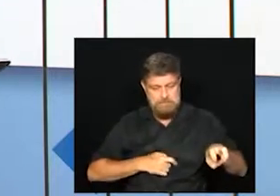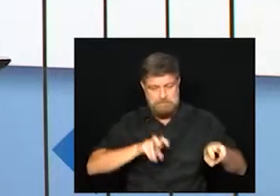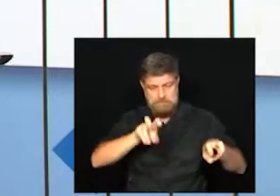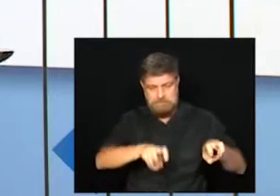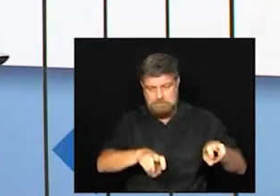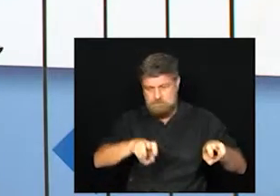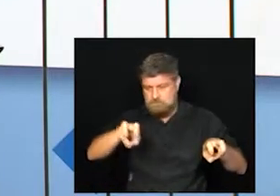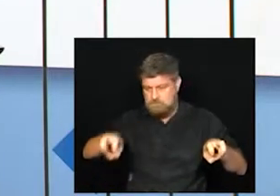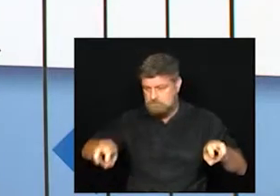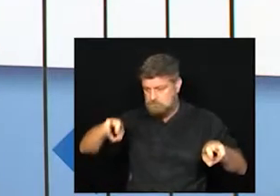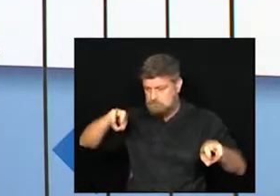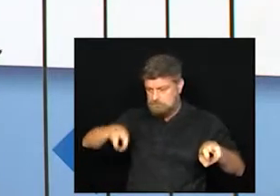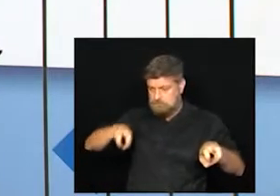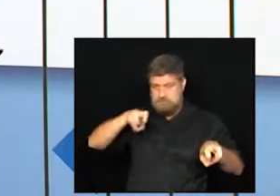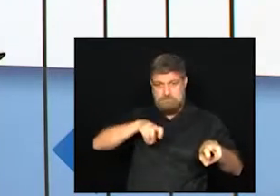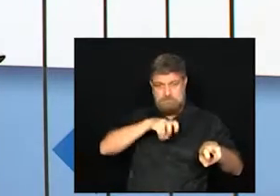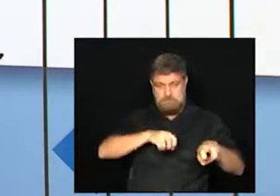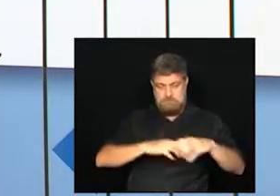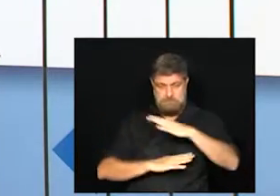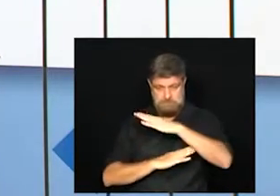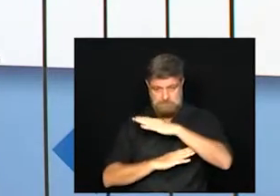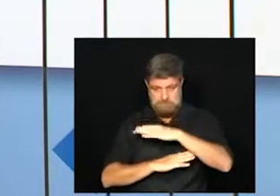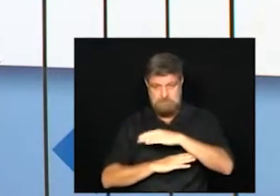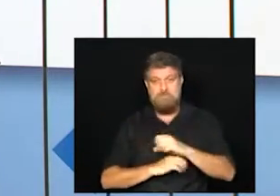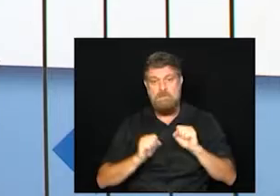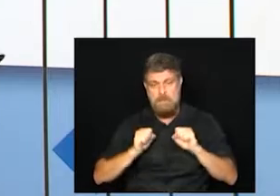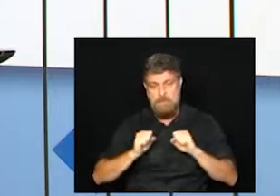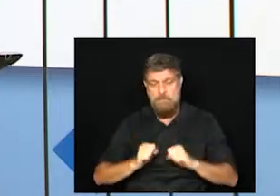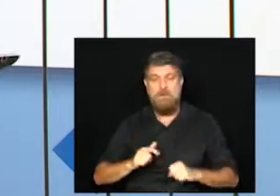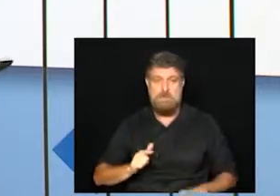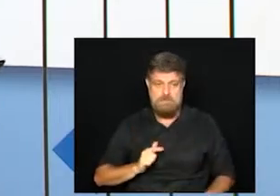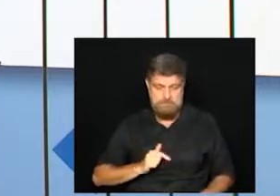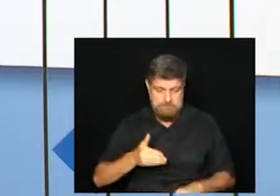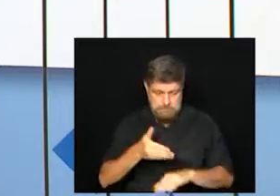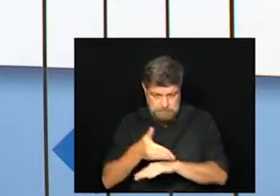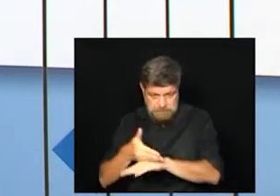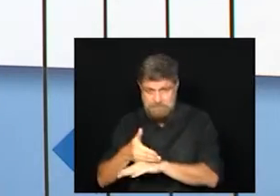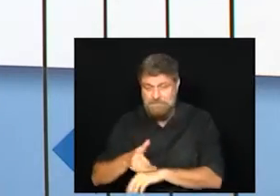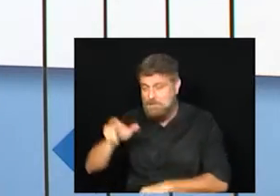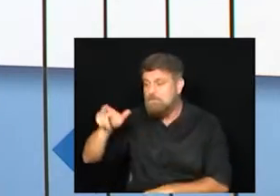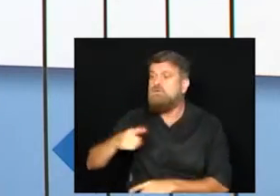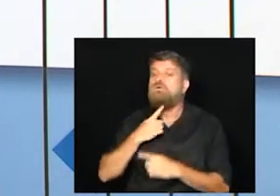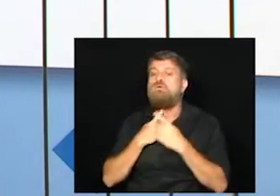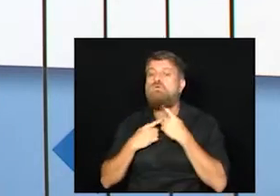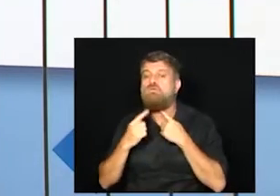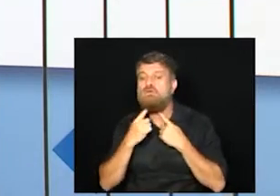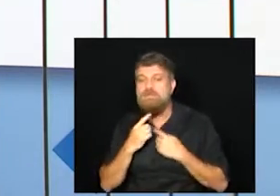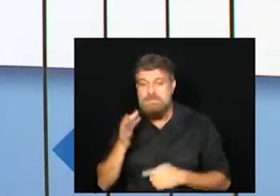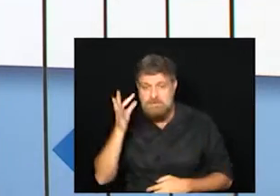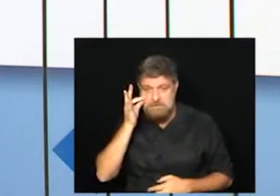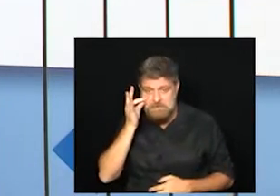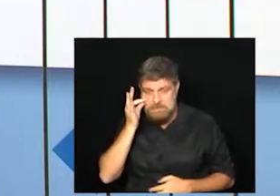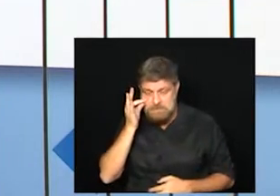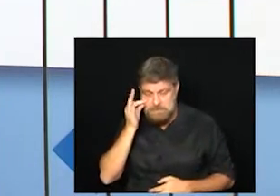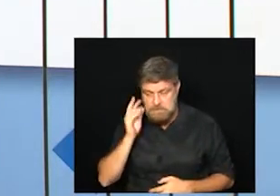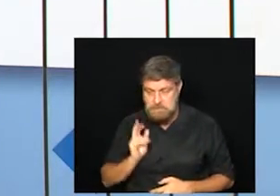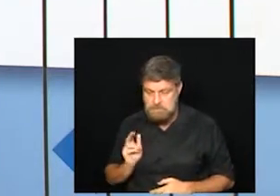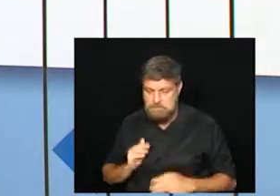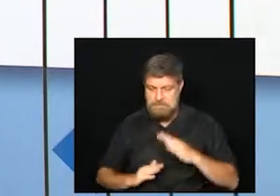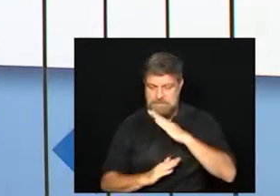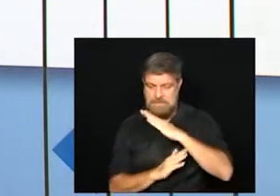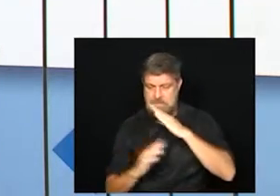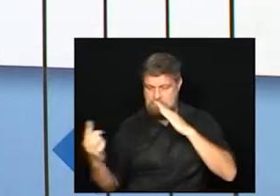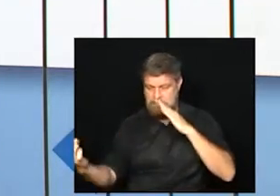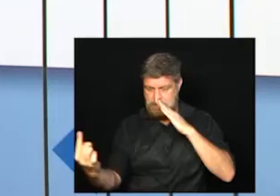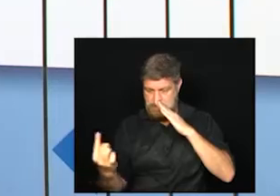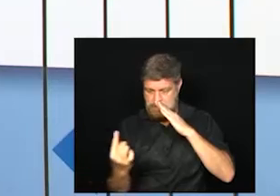plenário que estão demarcados que podem ser utilizados. Então, você que pretende acompanhar pessoalmente a reunião